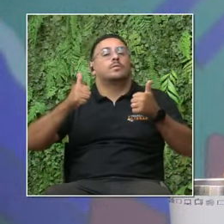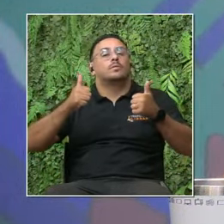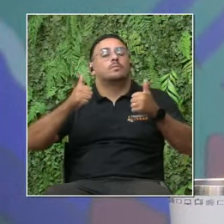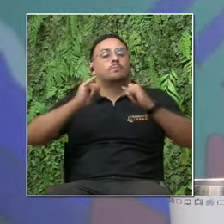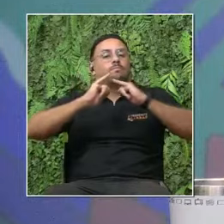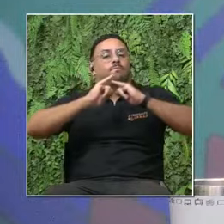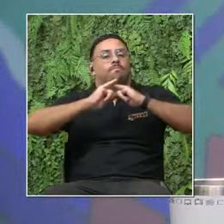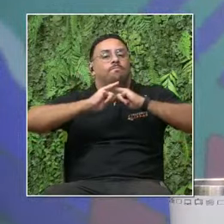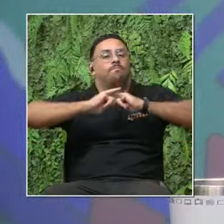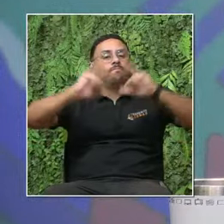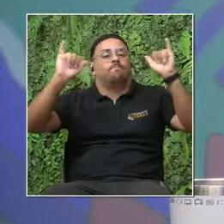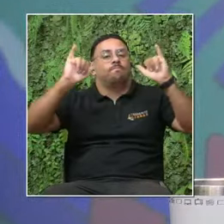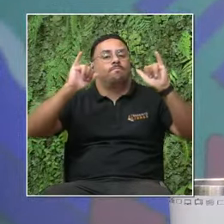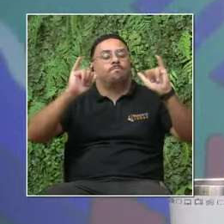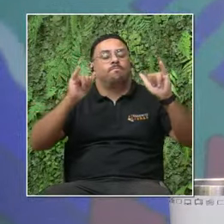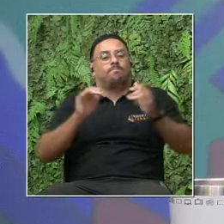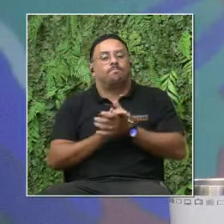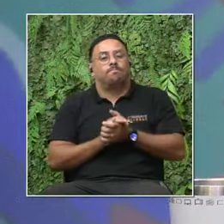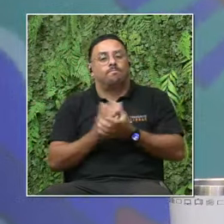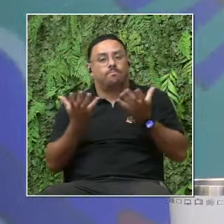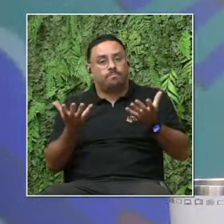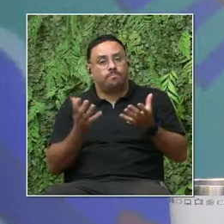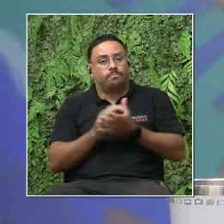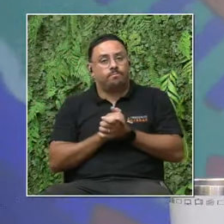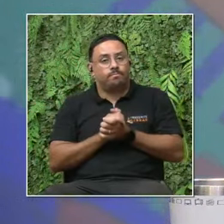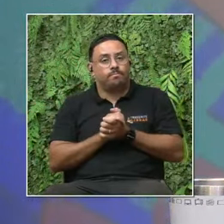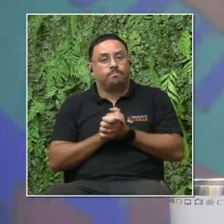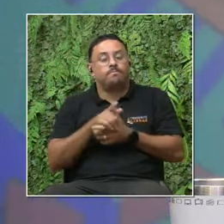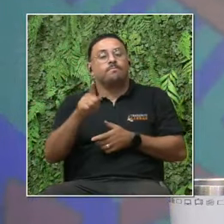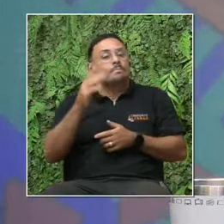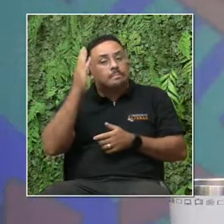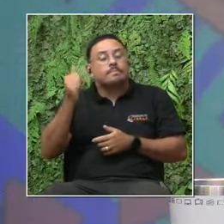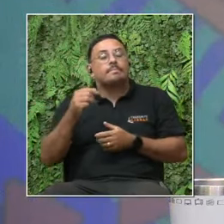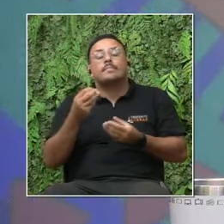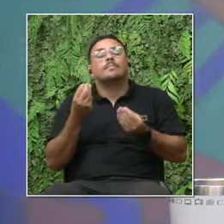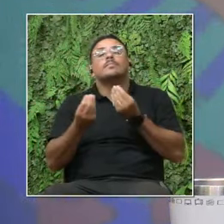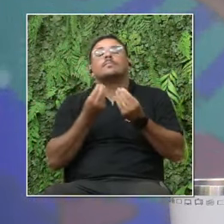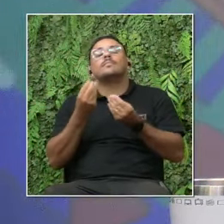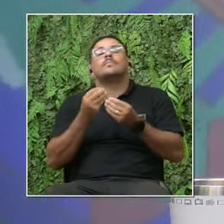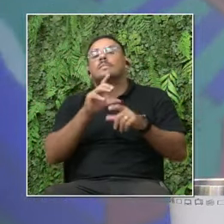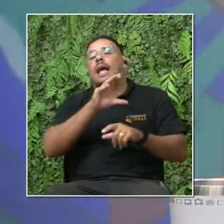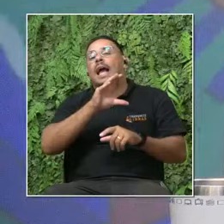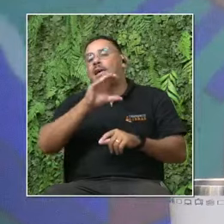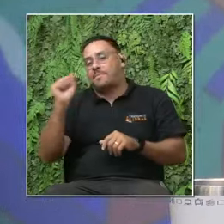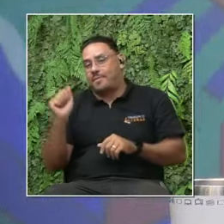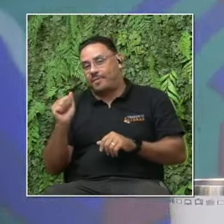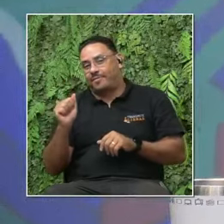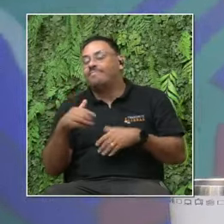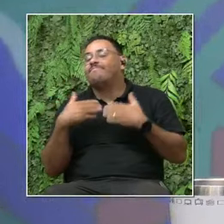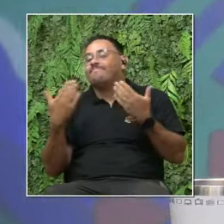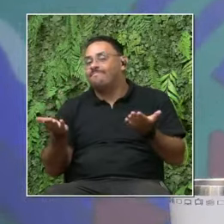transmissão a gente quer 98 que você saiba quem vai ser o campeão mas tem um